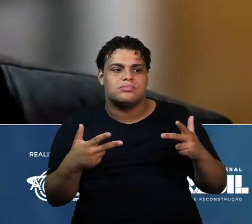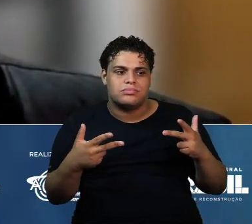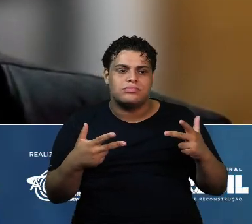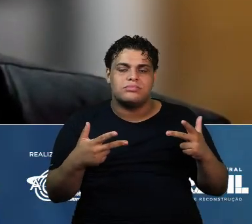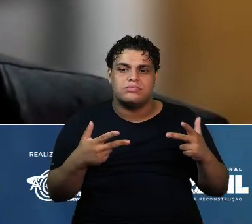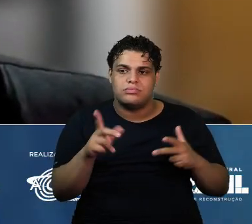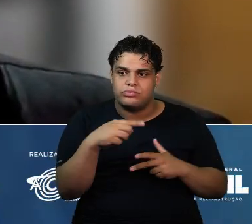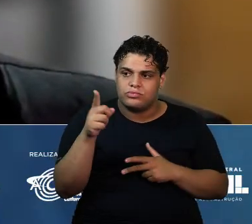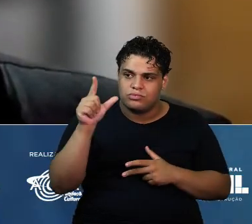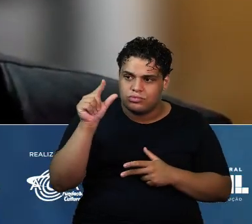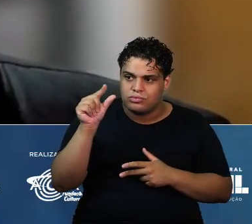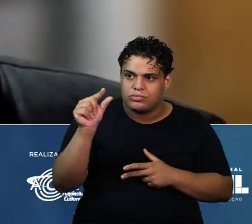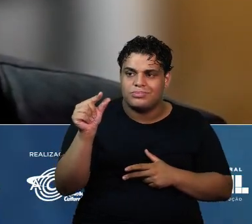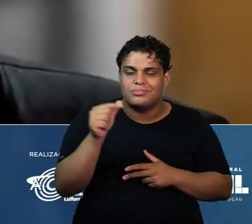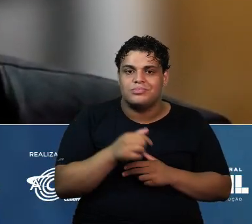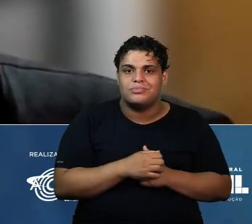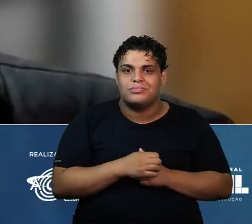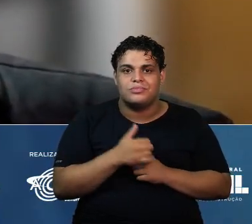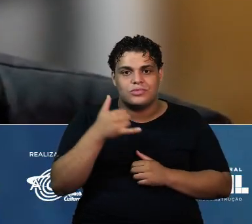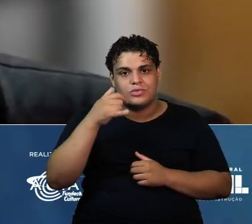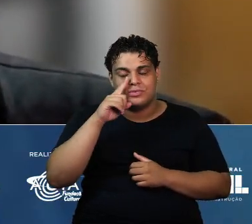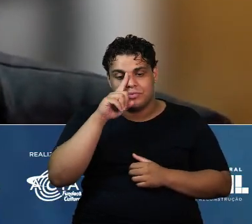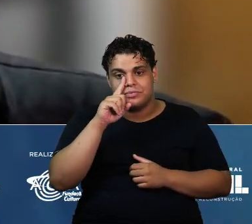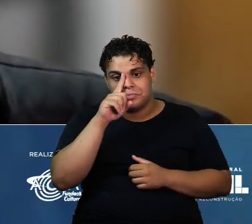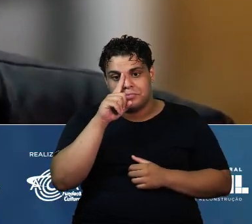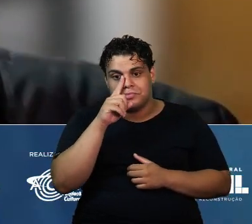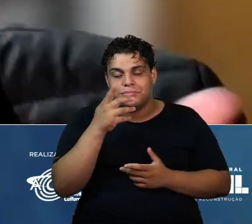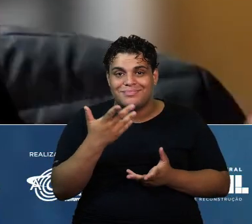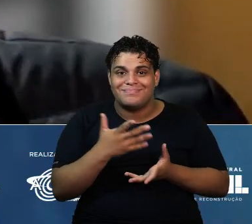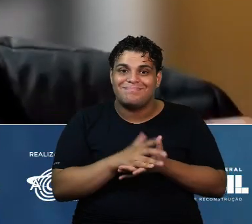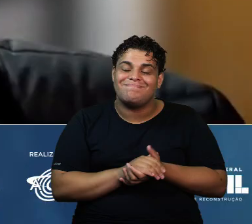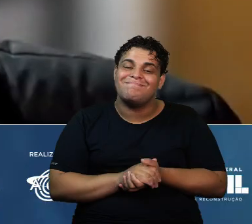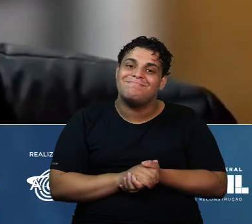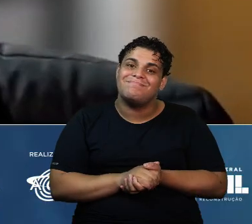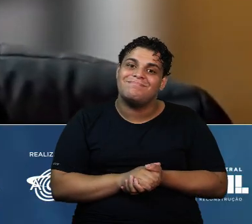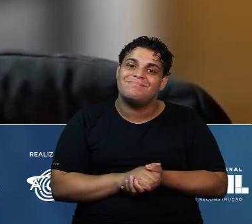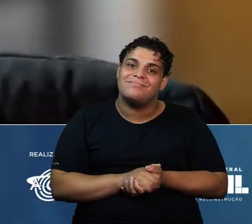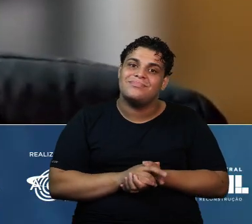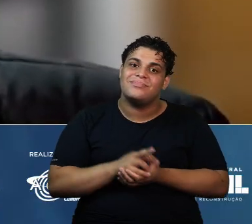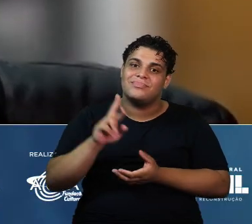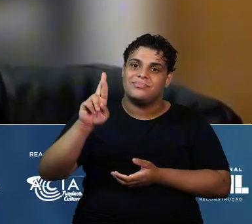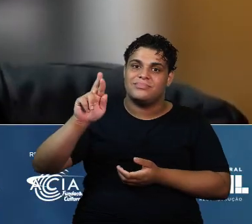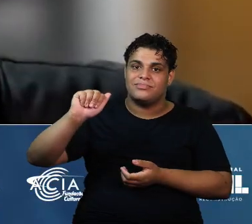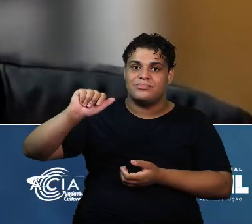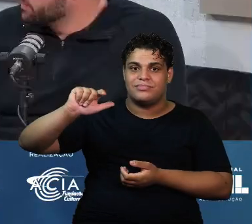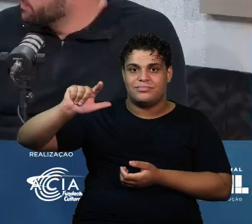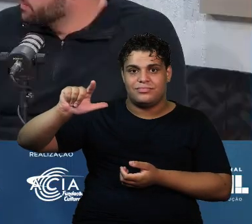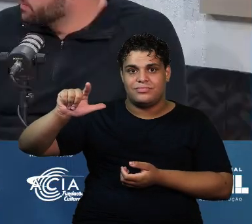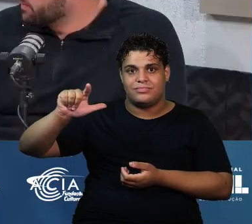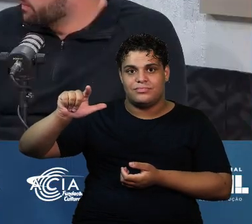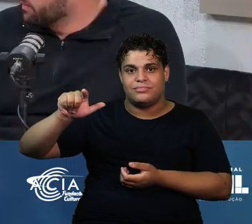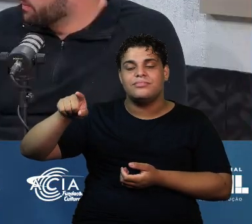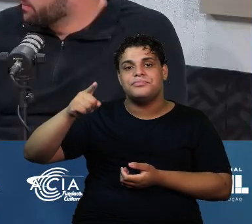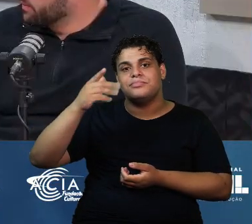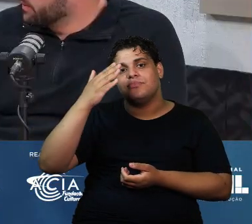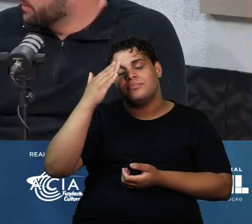vá diminuindo o risco. E aí, o Rafael, que vive aí no litoral, ele deve